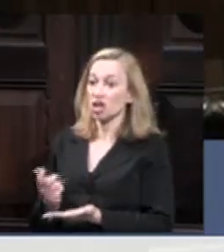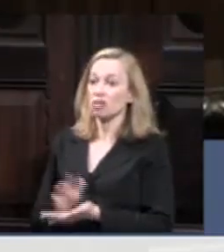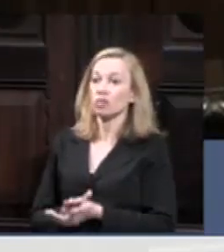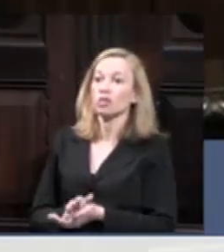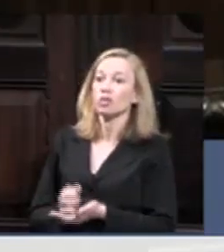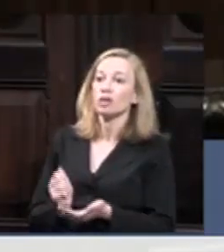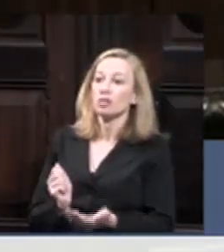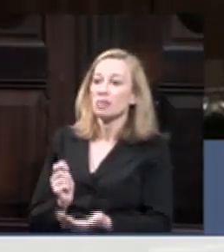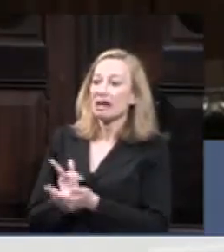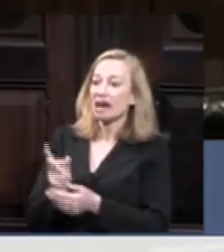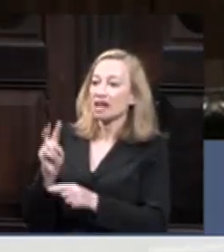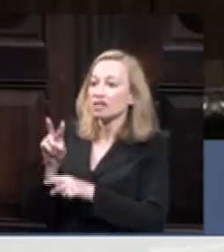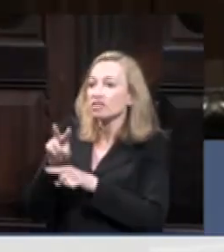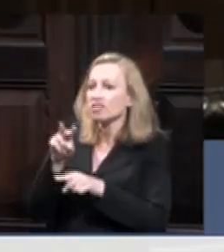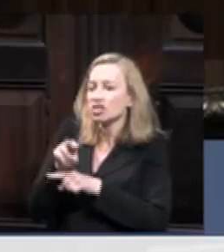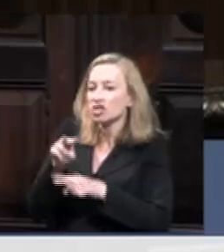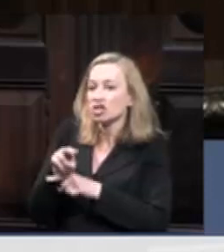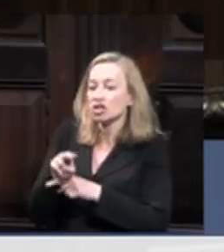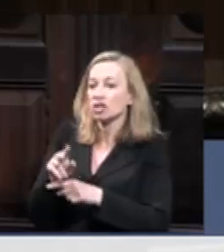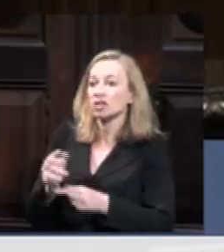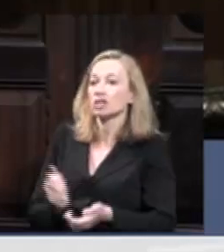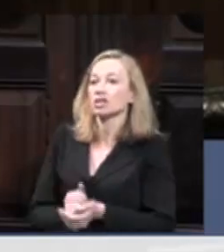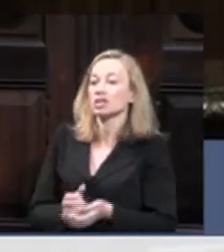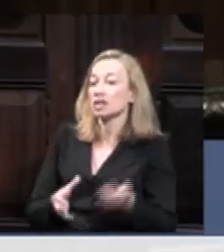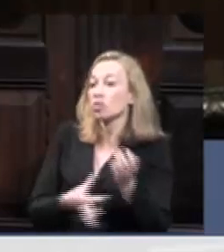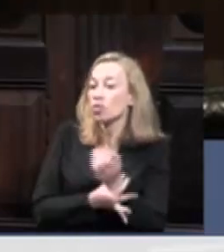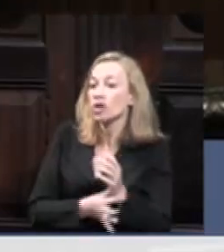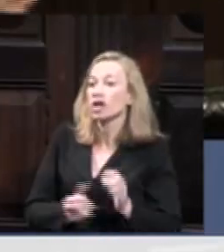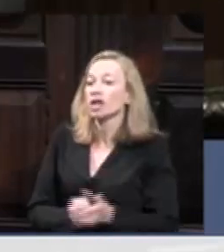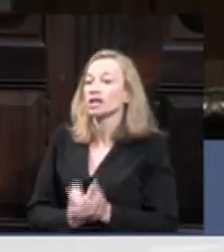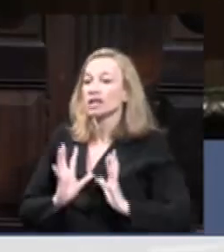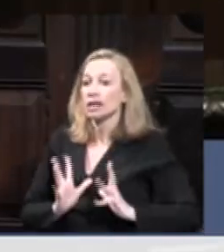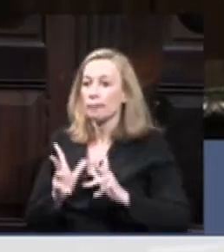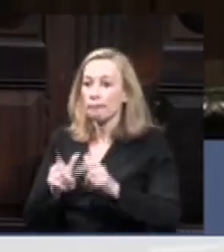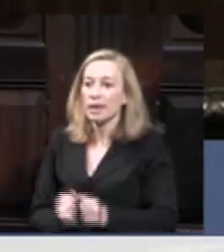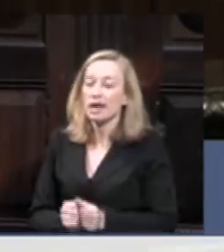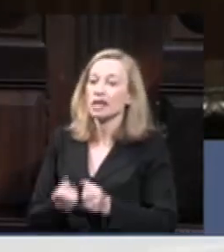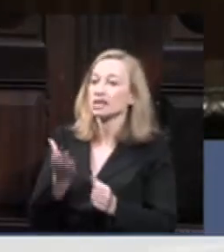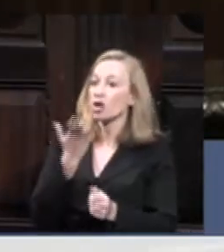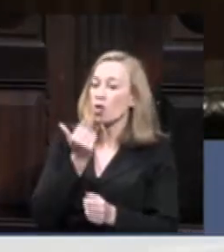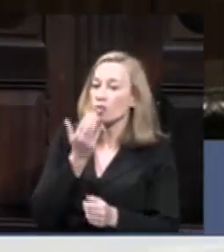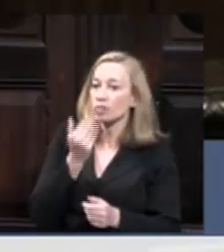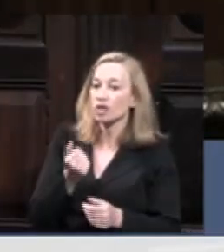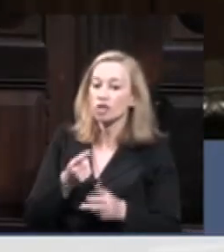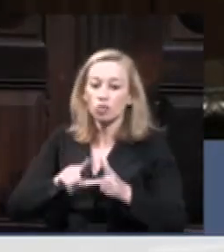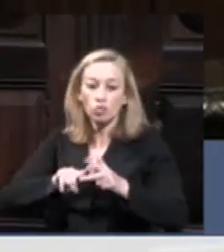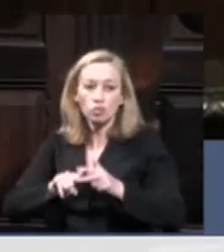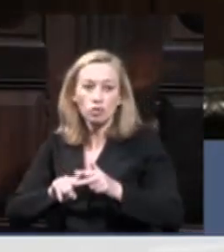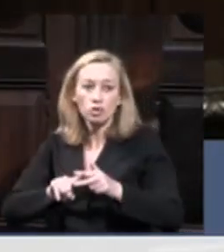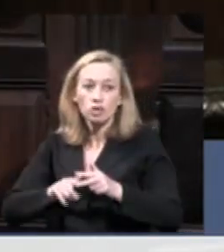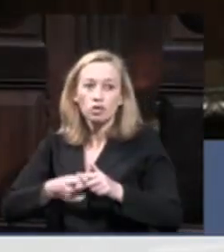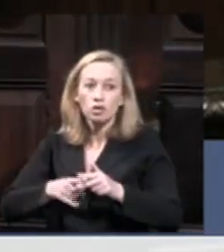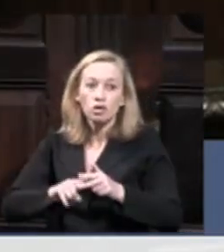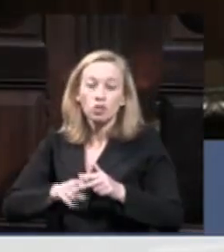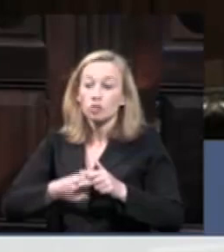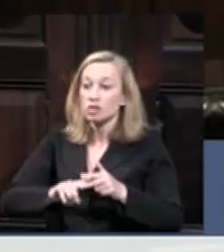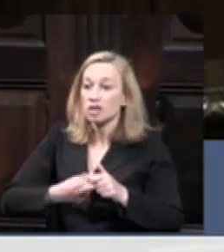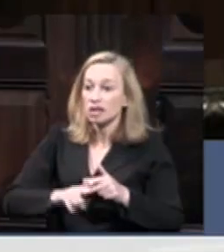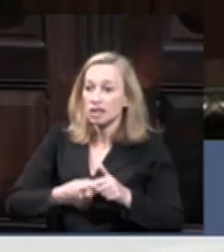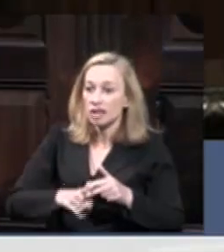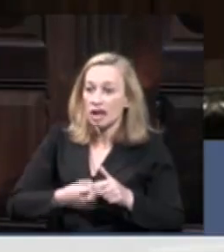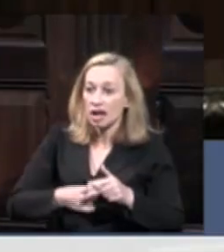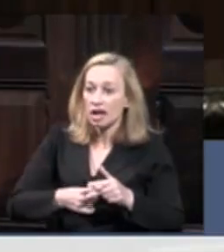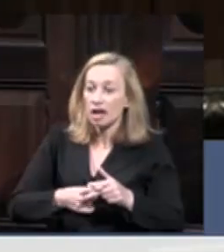vigilância, limpeza, alimentação, conserto e manutenção de equipamentos, nada disso